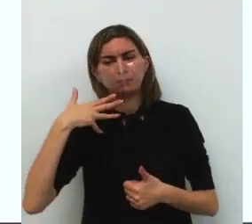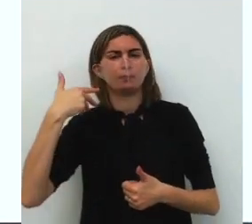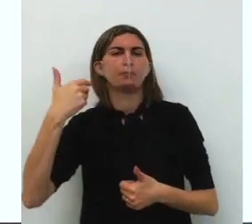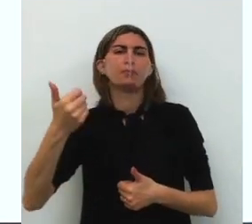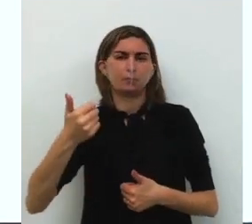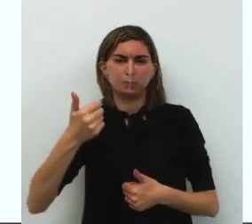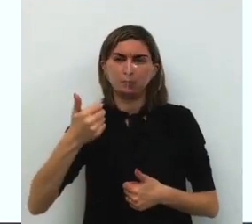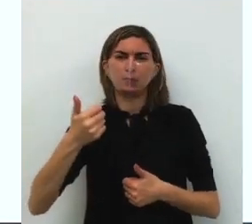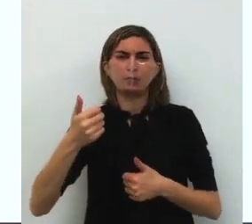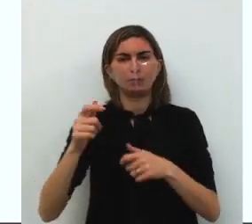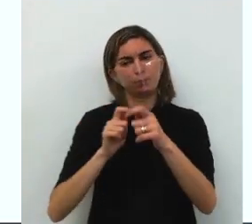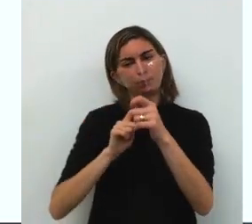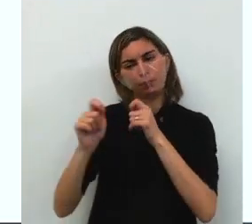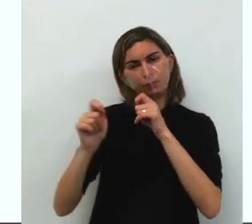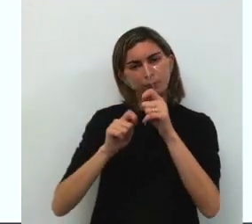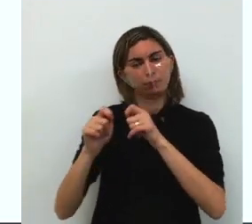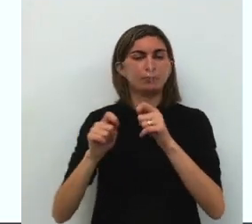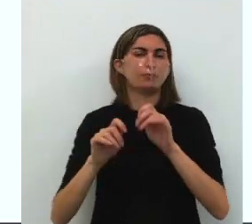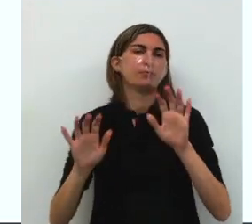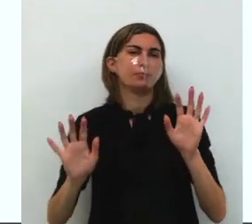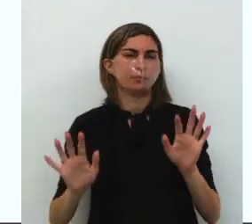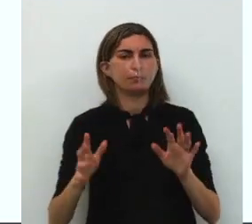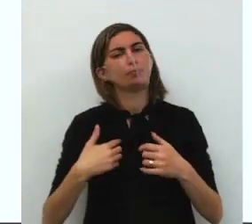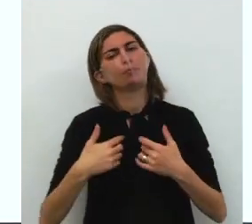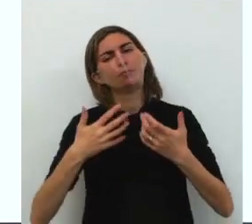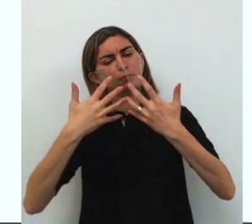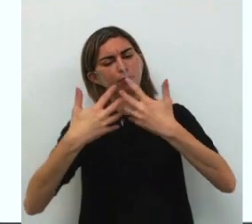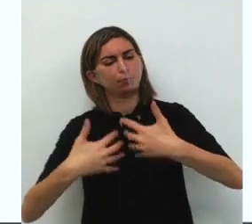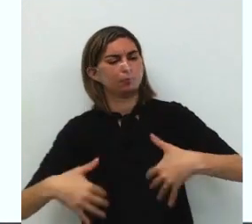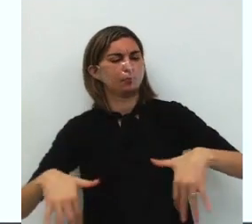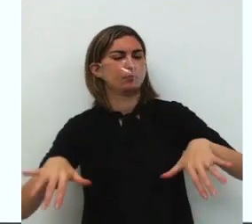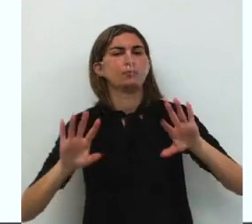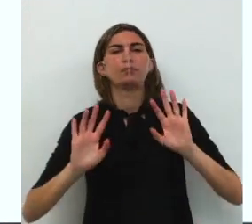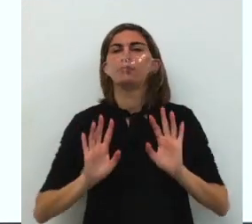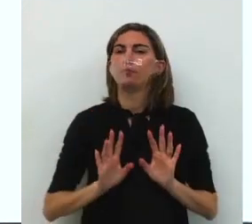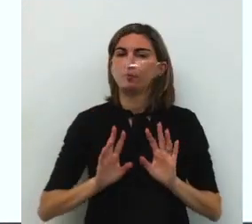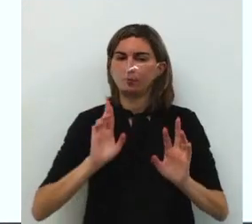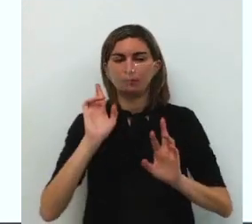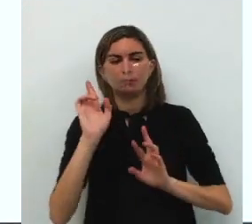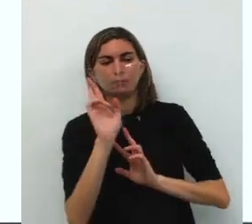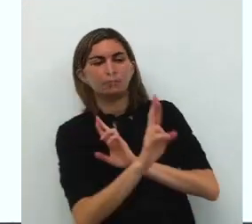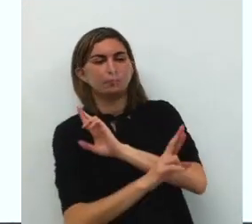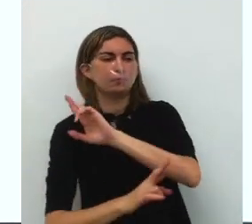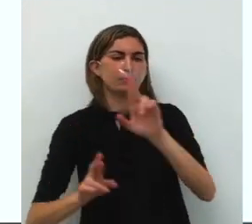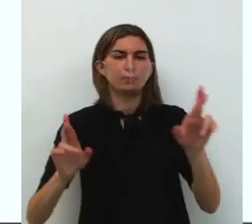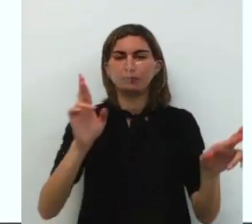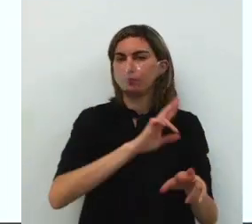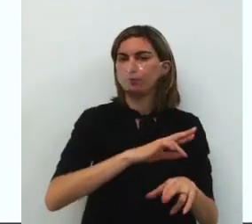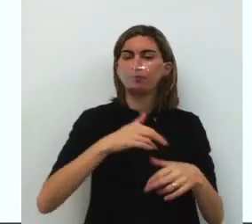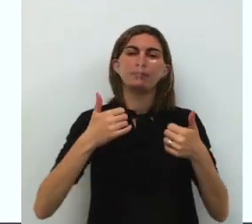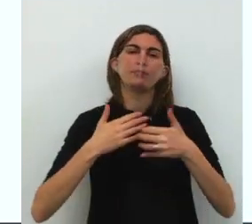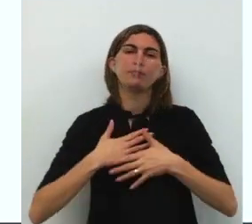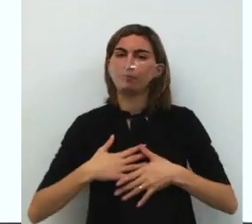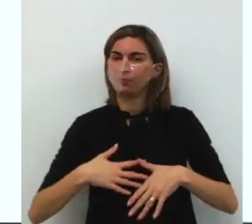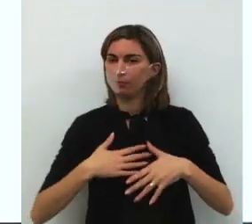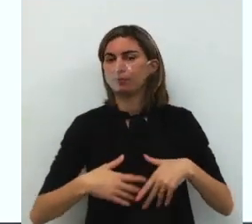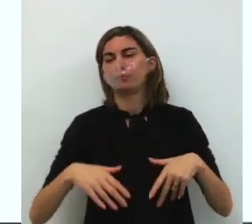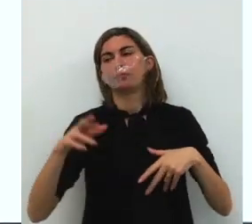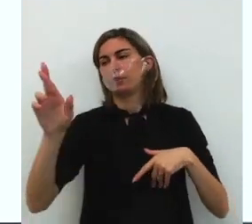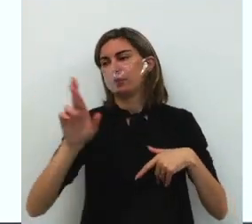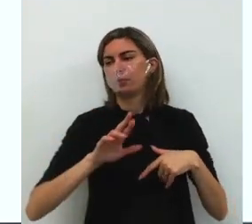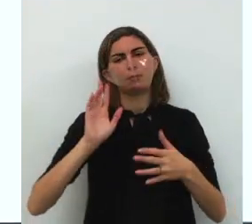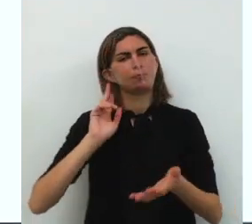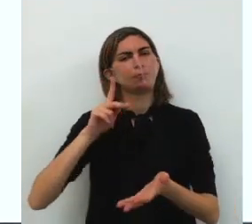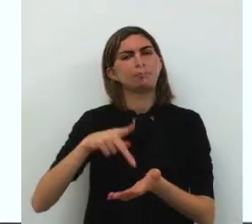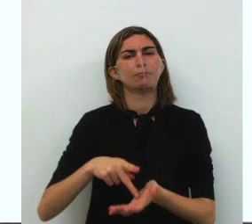o melhor do entrevistado. Então, à vontade, aí que as respostas sairão mais tranquilas,